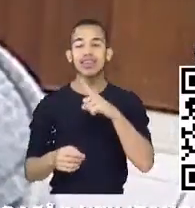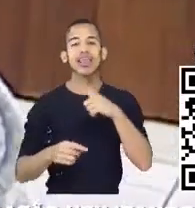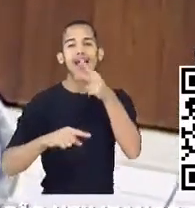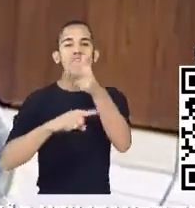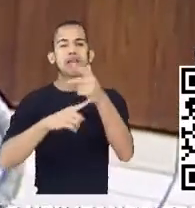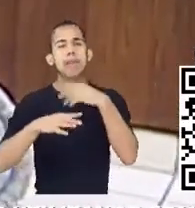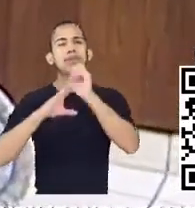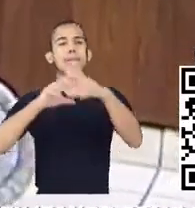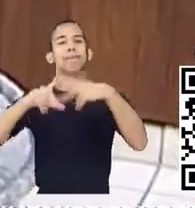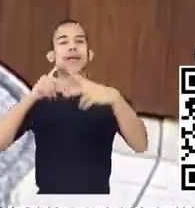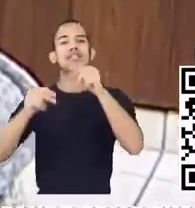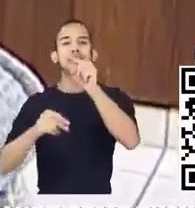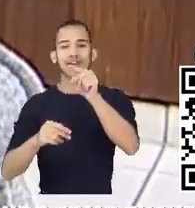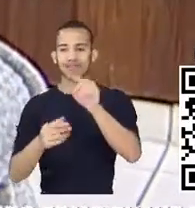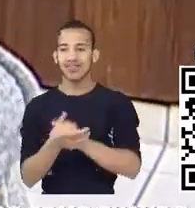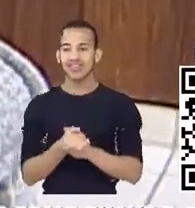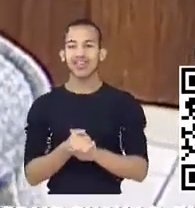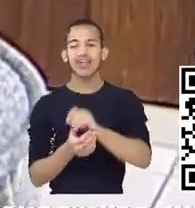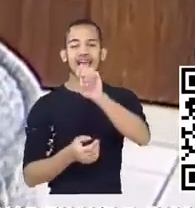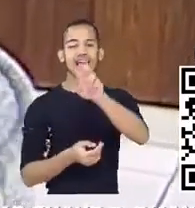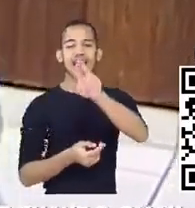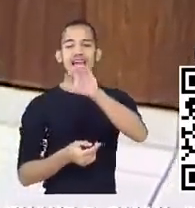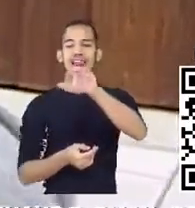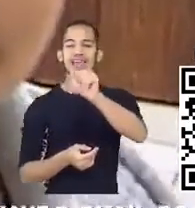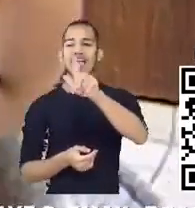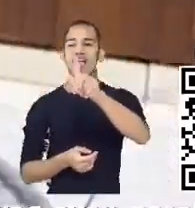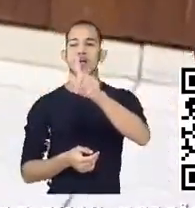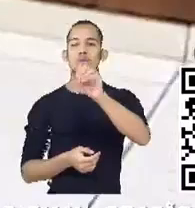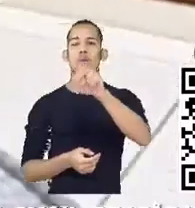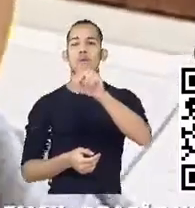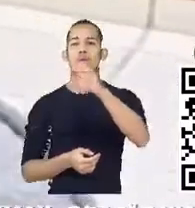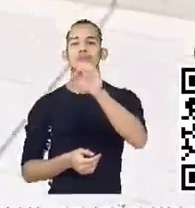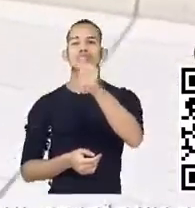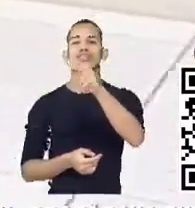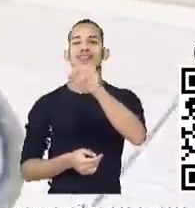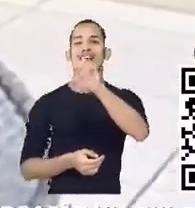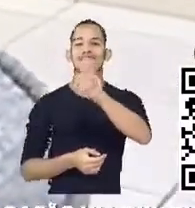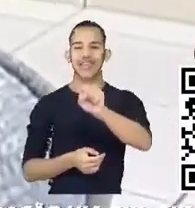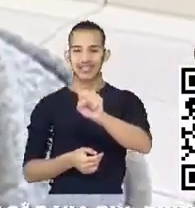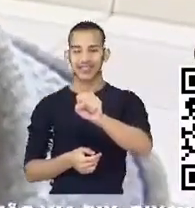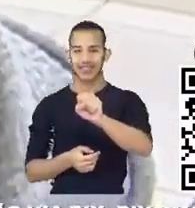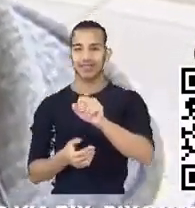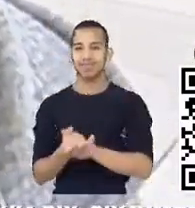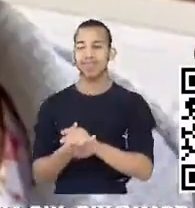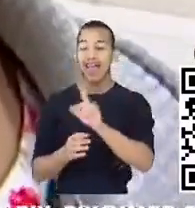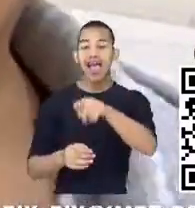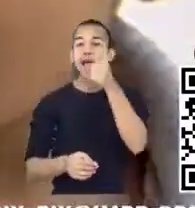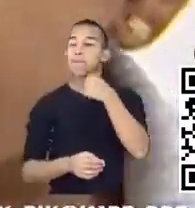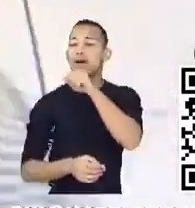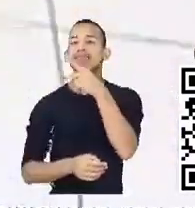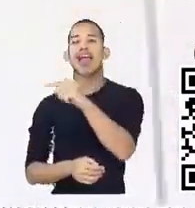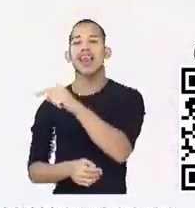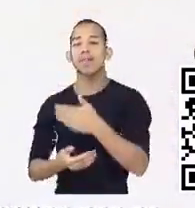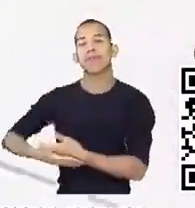Érica? Érica Gonçalves. Sua ela, filha também? É, olha lá, minha olha lá. Filha. Mas a mãe dela é essa aqui. É eu, a mãe dela. Não, qual que é a mãe desse bebê